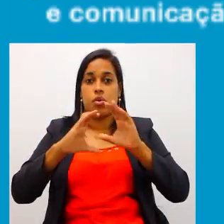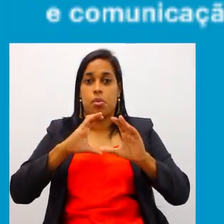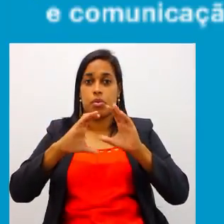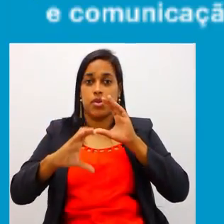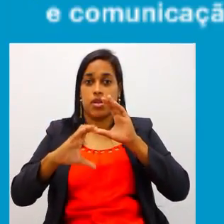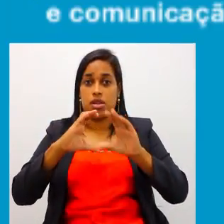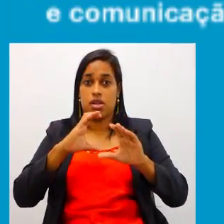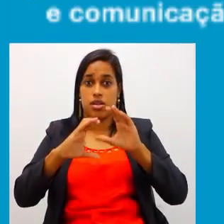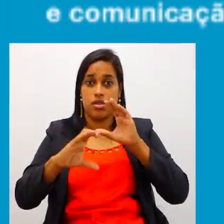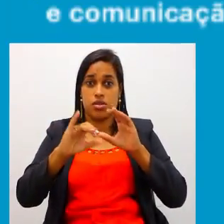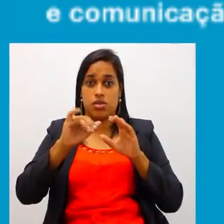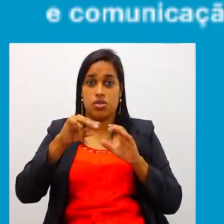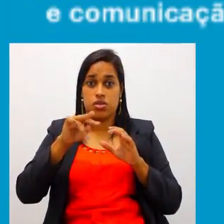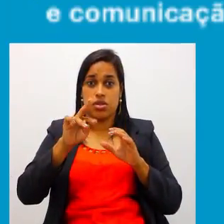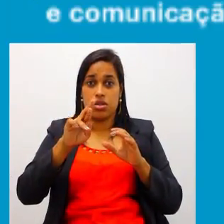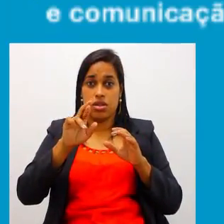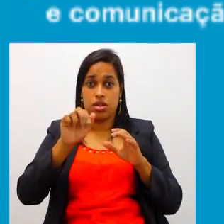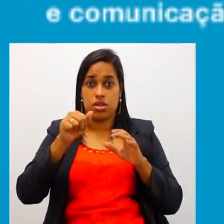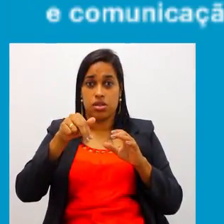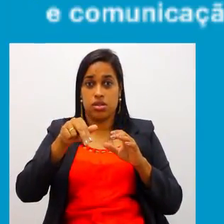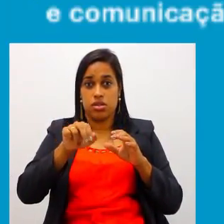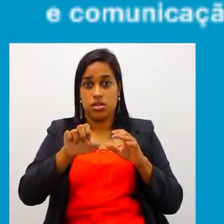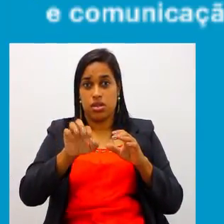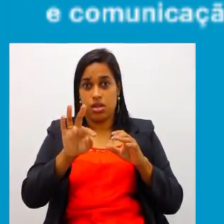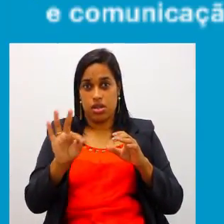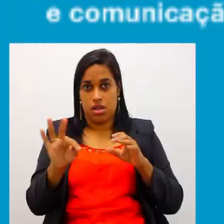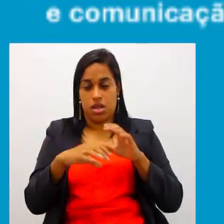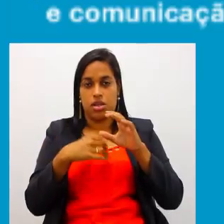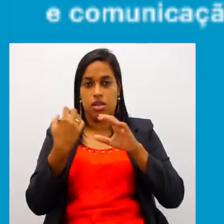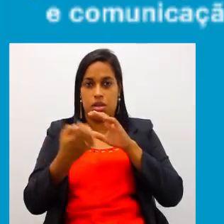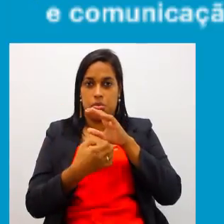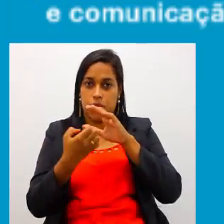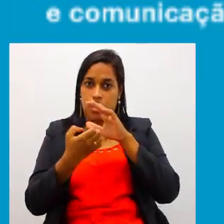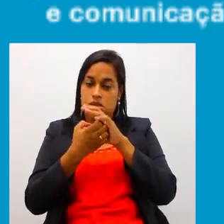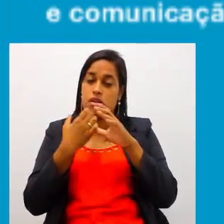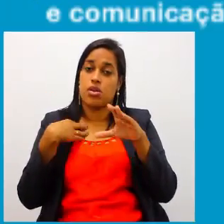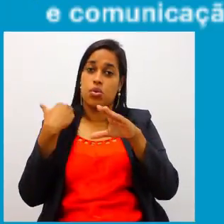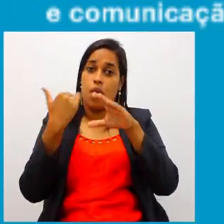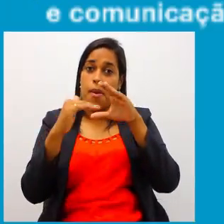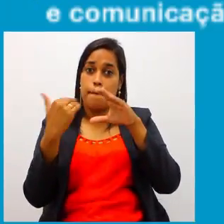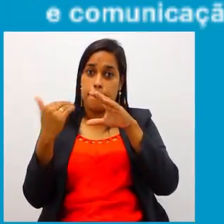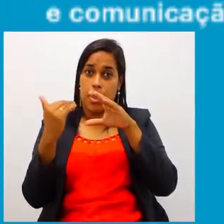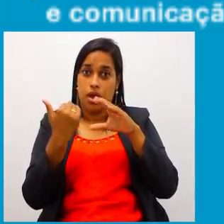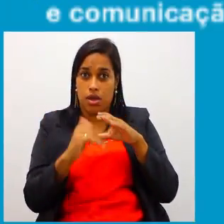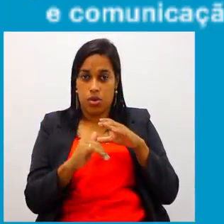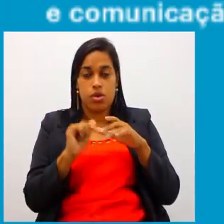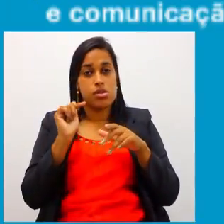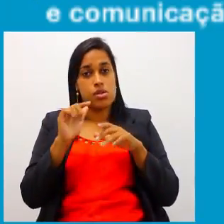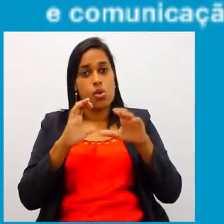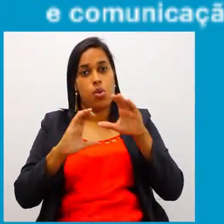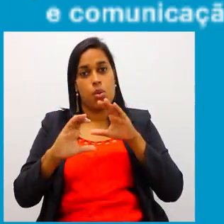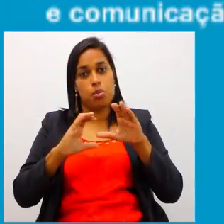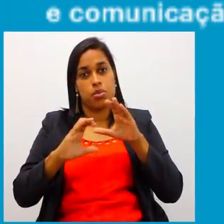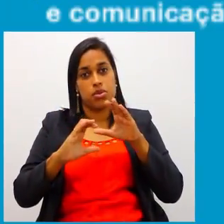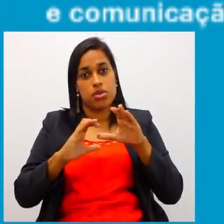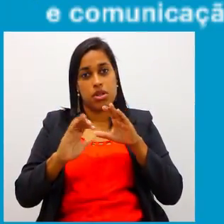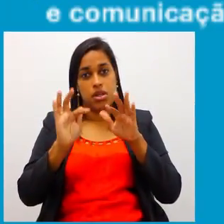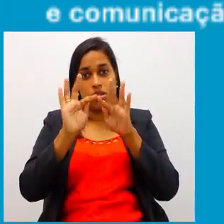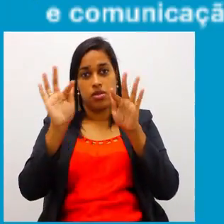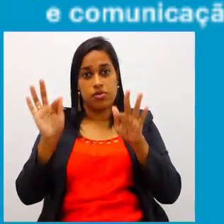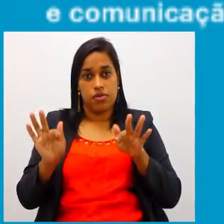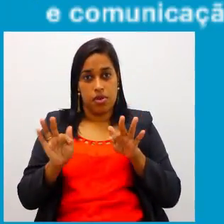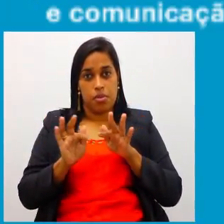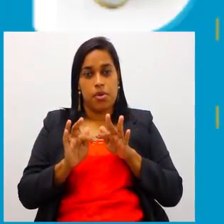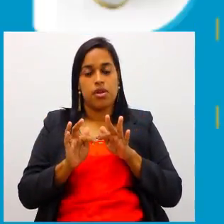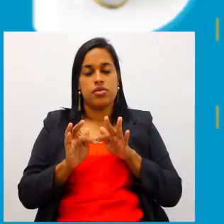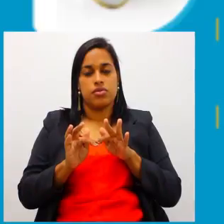lá da intranet da empresa, ou da internet mesmo, no e-mail. Isso são comunicações formais. Mas existe também uma